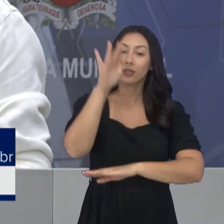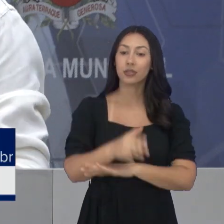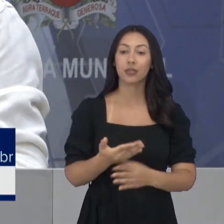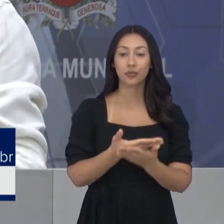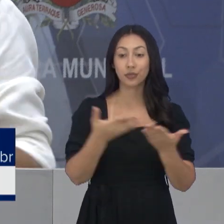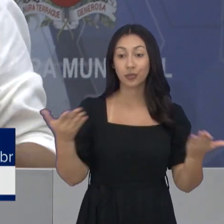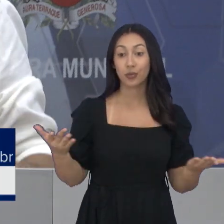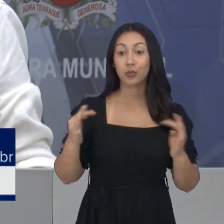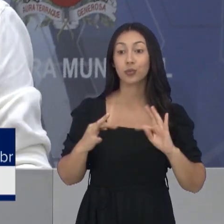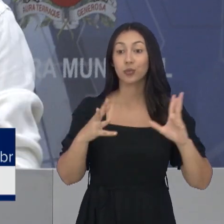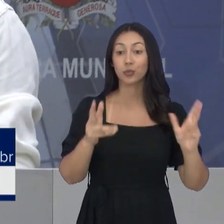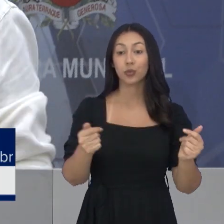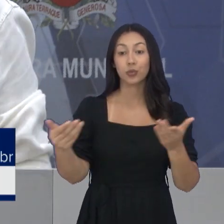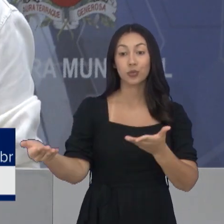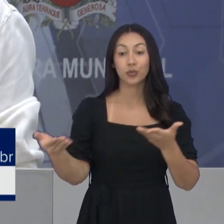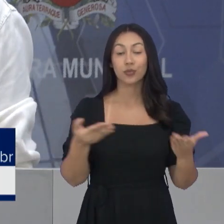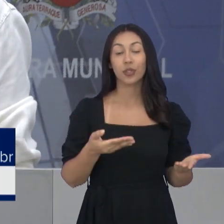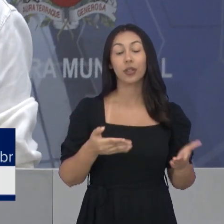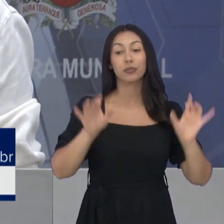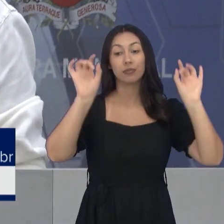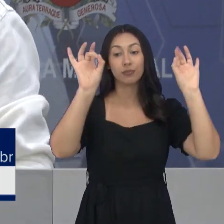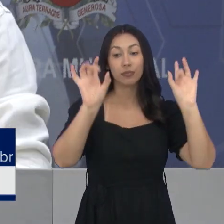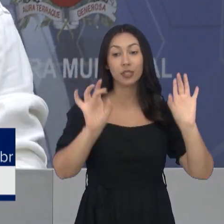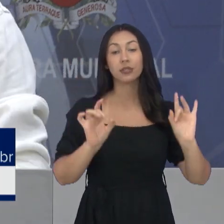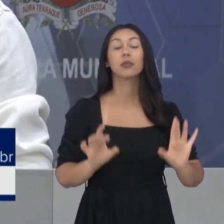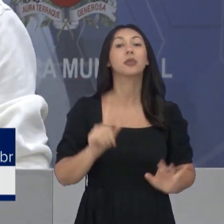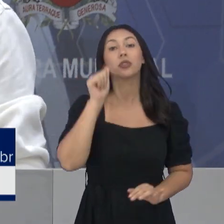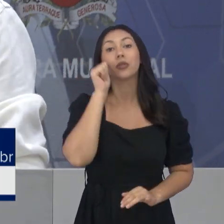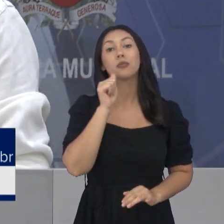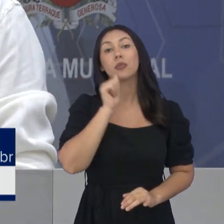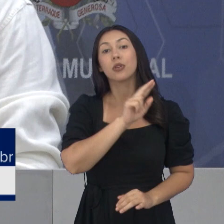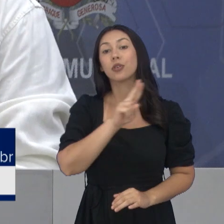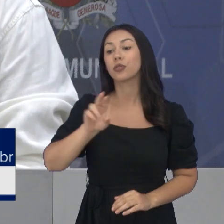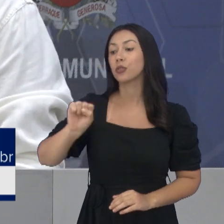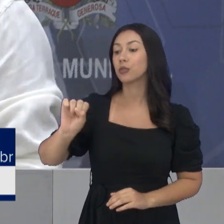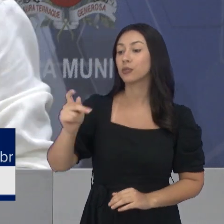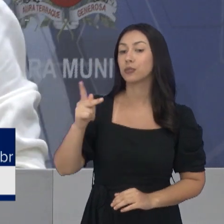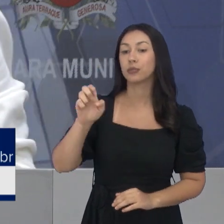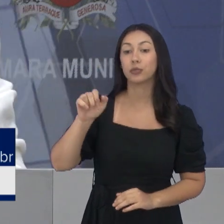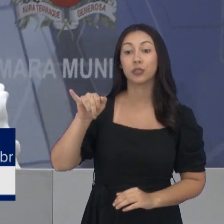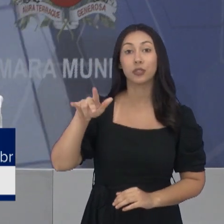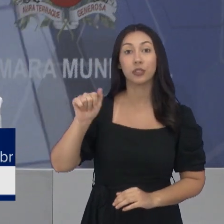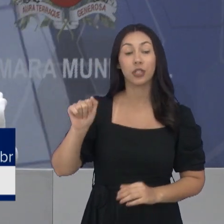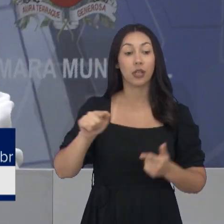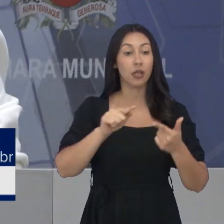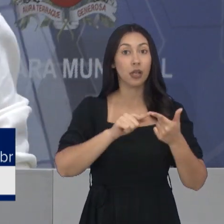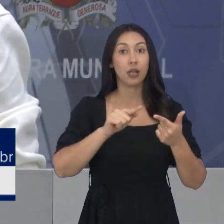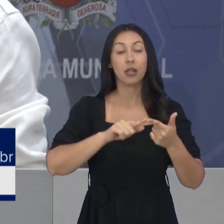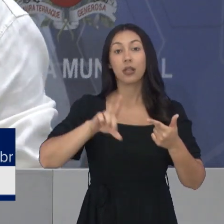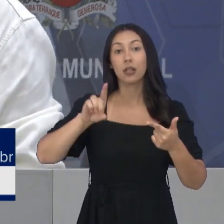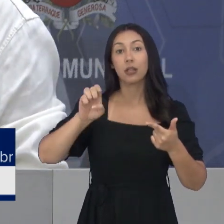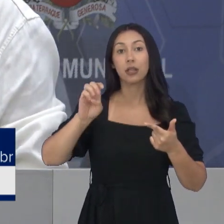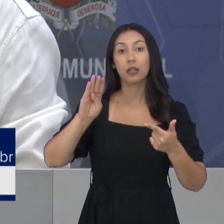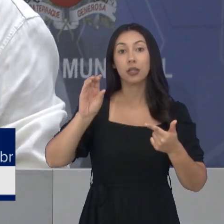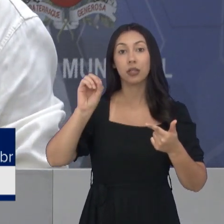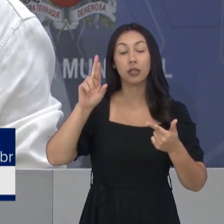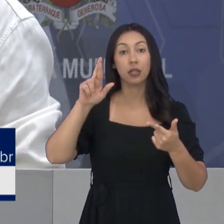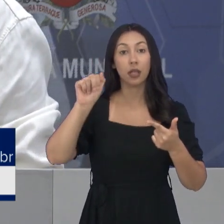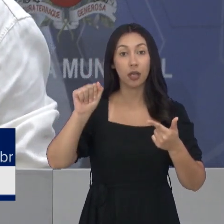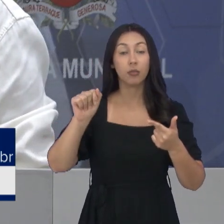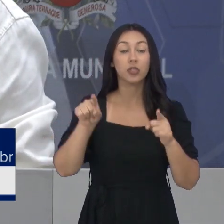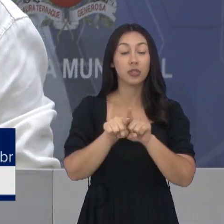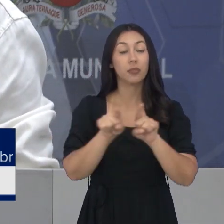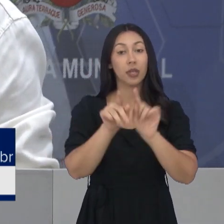aqui, em especial a senhora Sheila, a Débora, presente aqui para acompanhar, familiares, né,